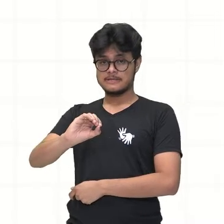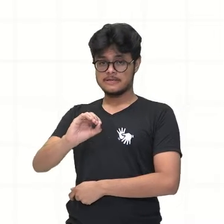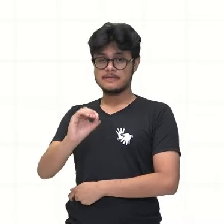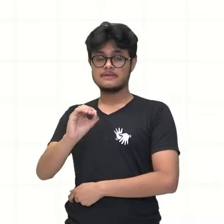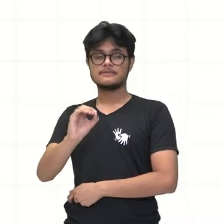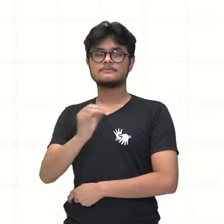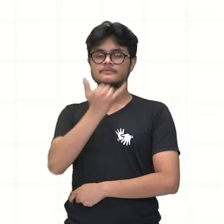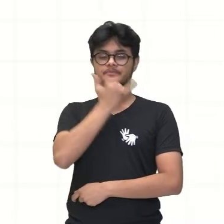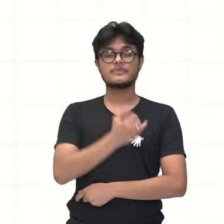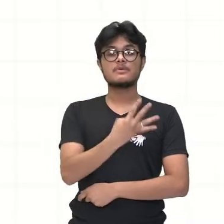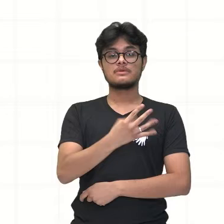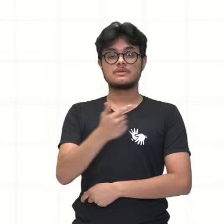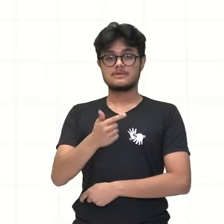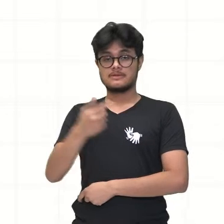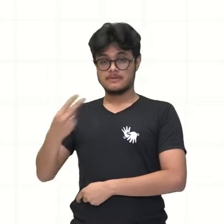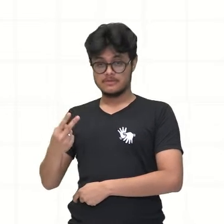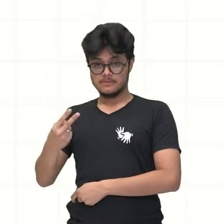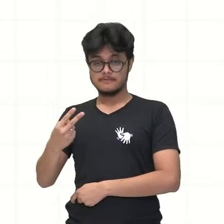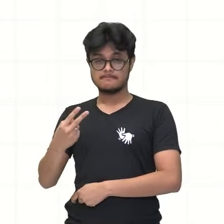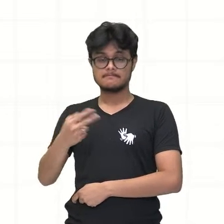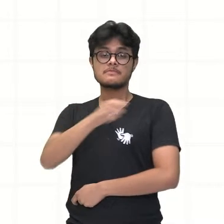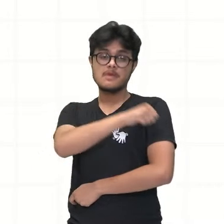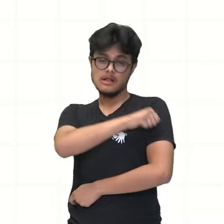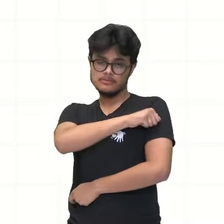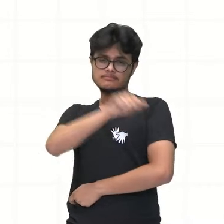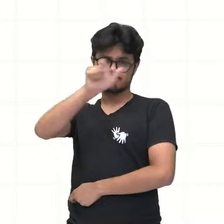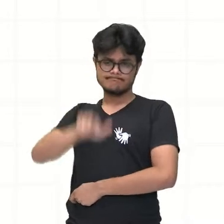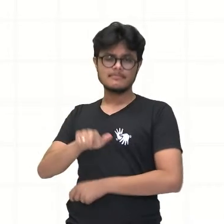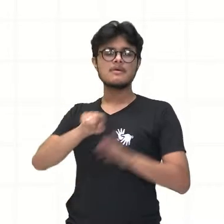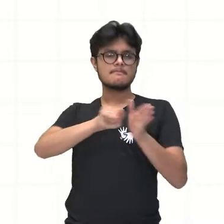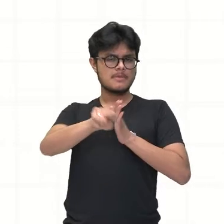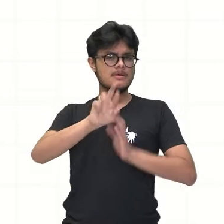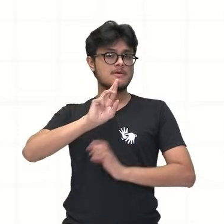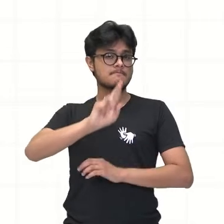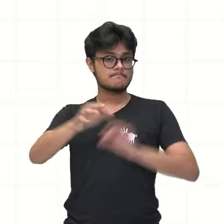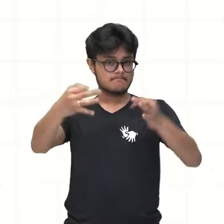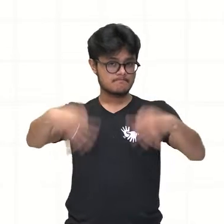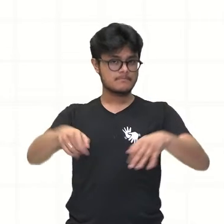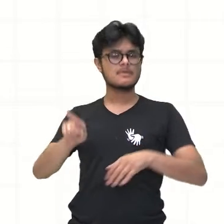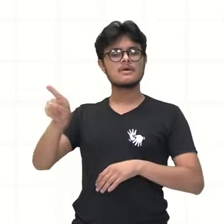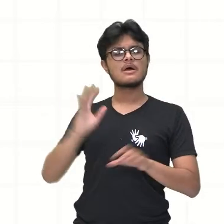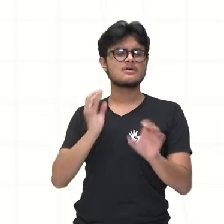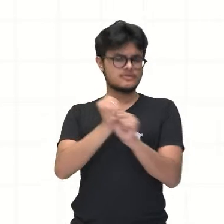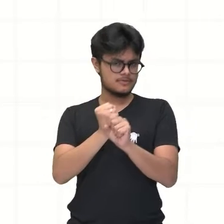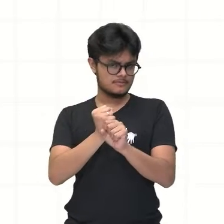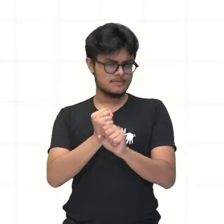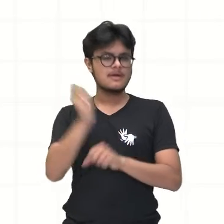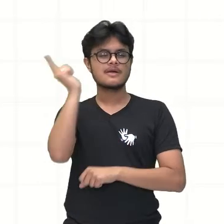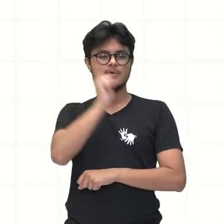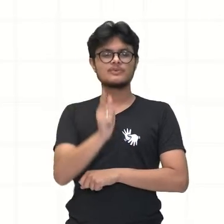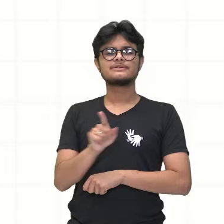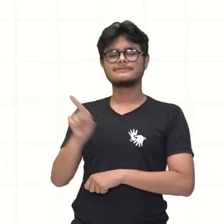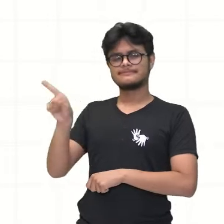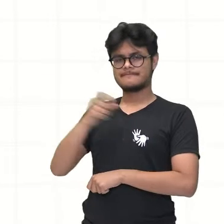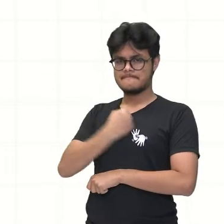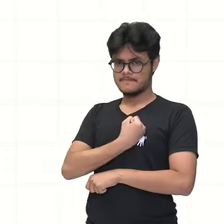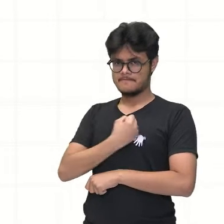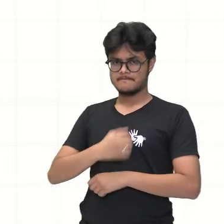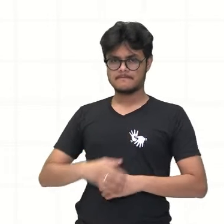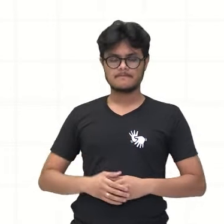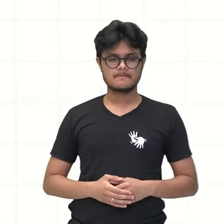472 alunos, né? Então, você coloca aí essa somatória e vai chegar a esse